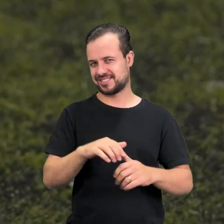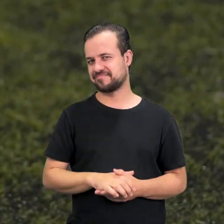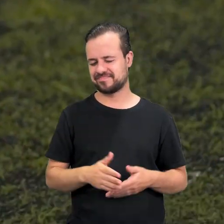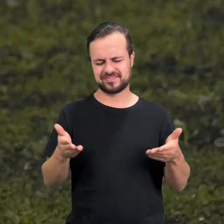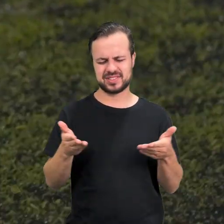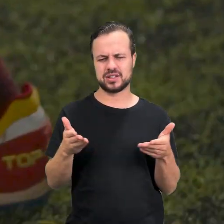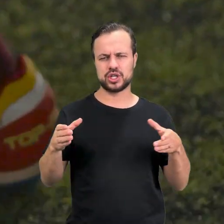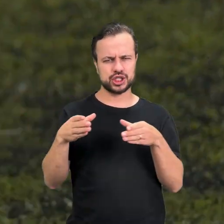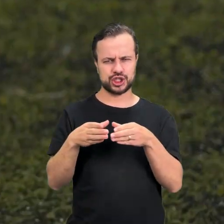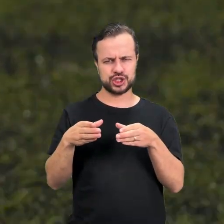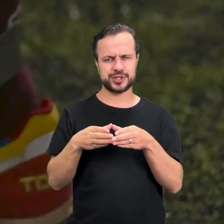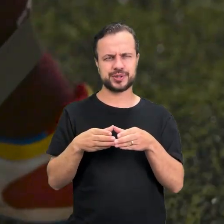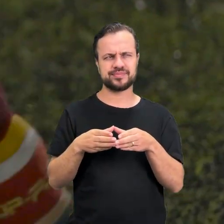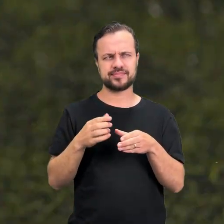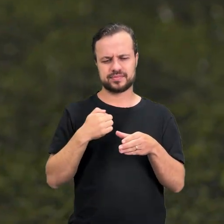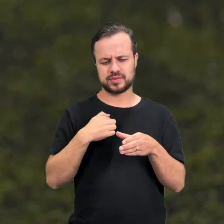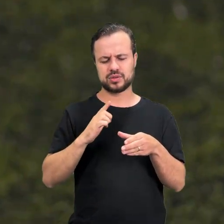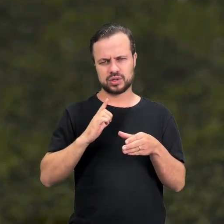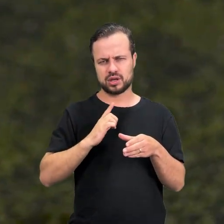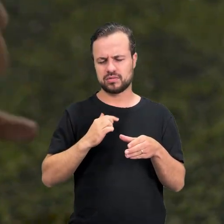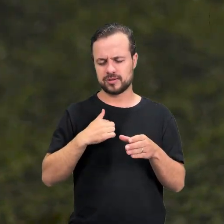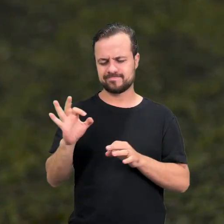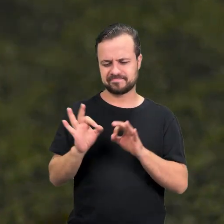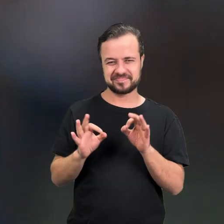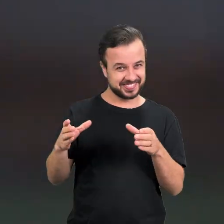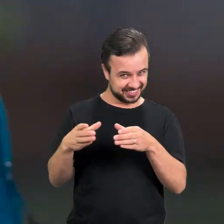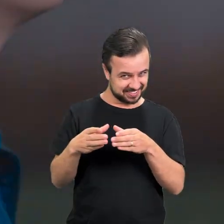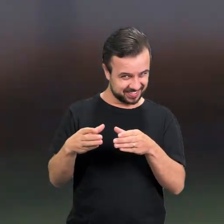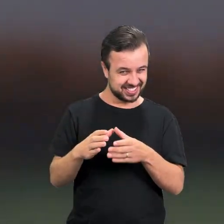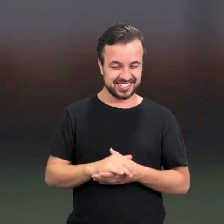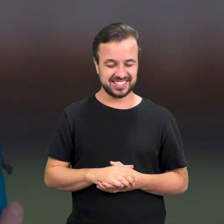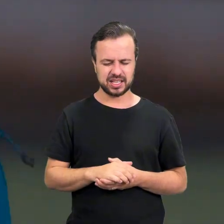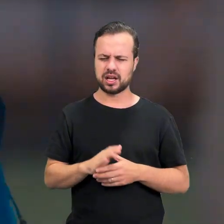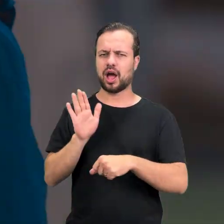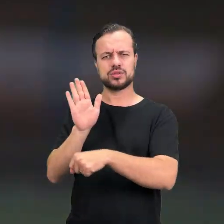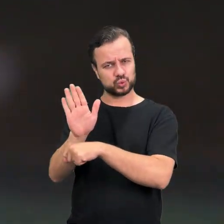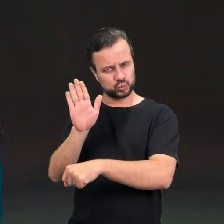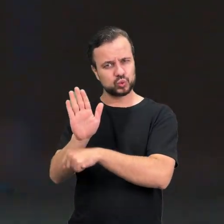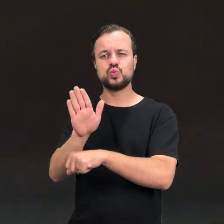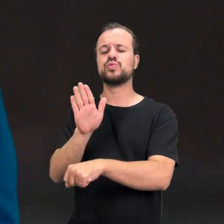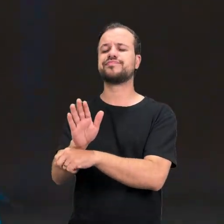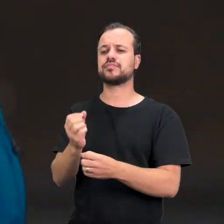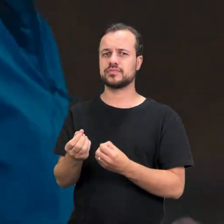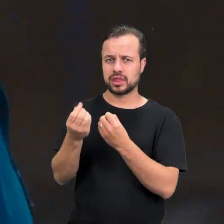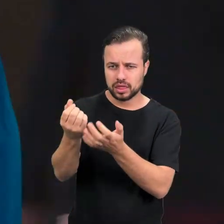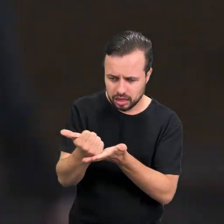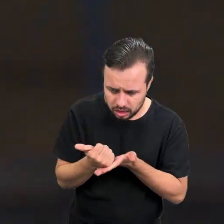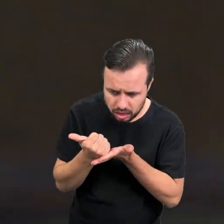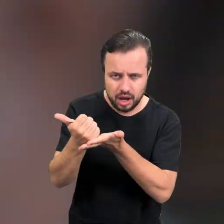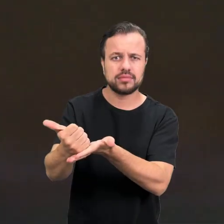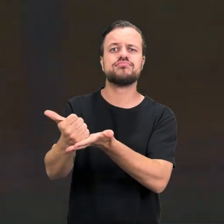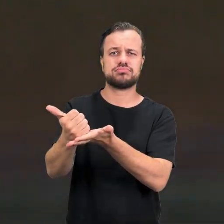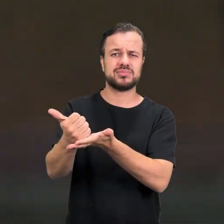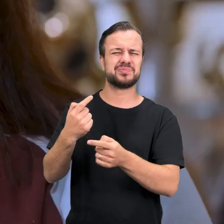temos agora, um time que eu tenho, que eu fiz depois que parei de jogar. A gente ajuda as meninas, a gente dá o suporte